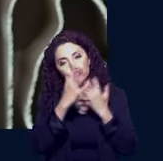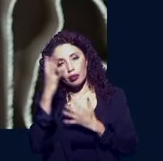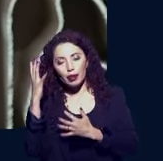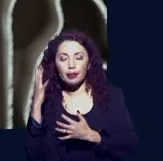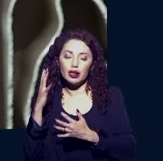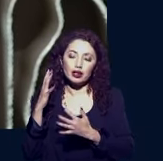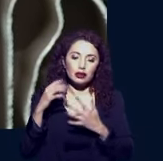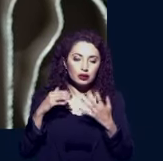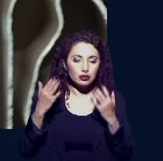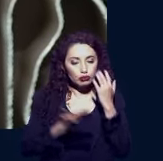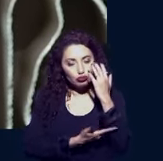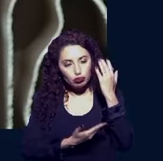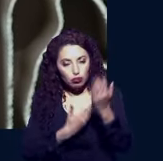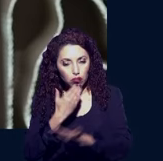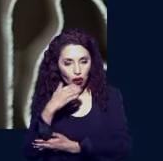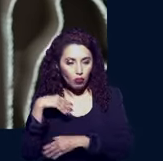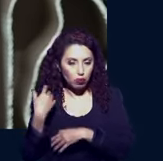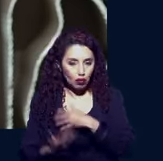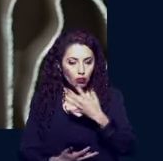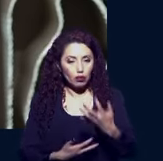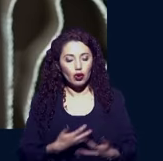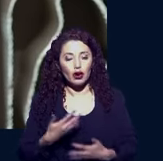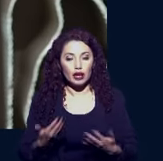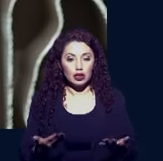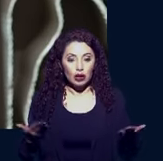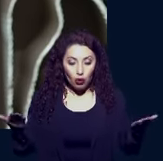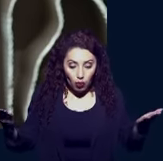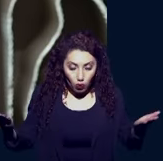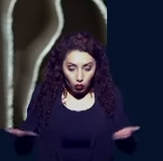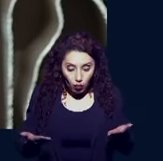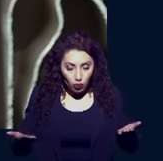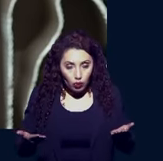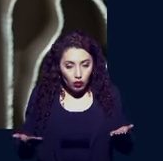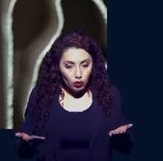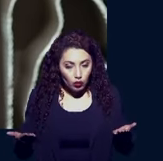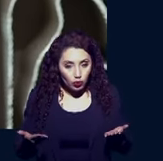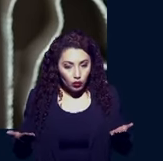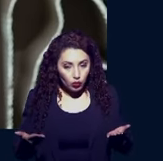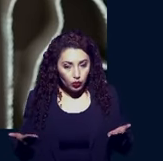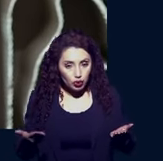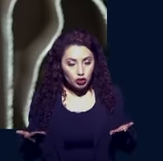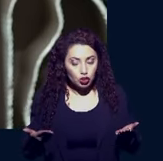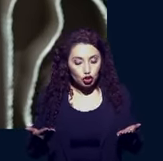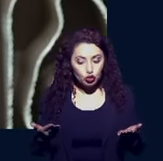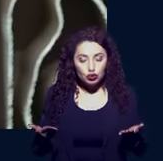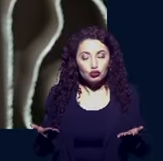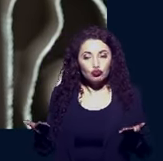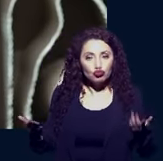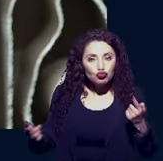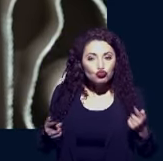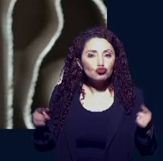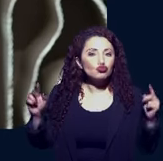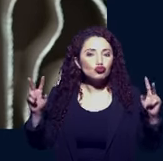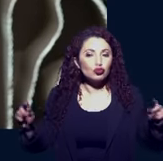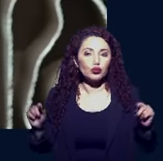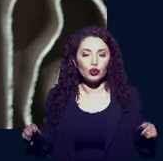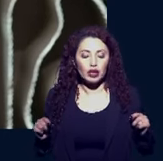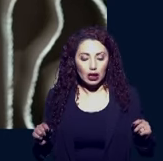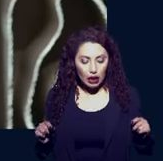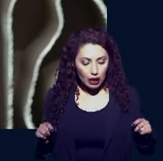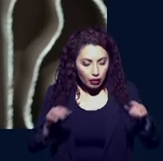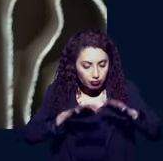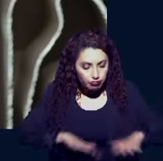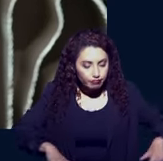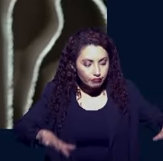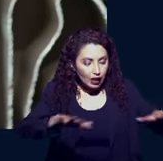eh fala-se muito hoje do Brasil converter áreas em vez de abrir novas áreas a gente converter áreas eh de